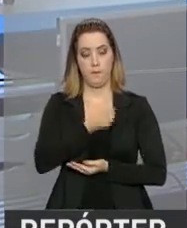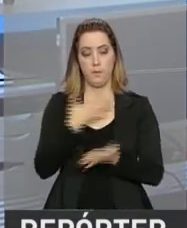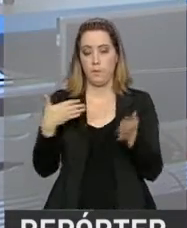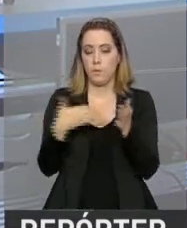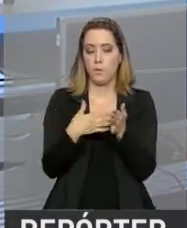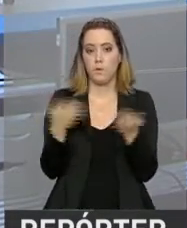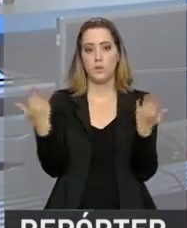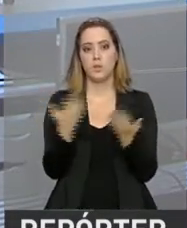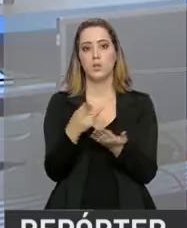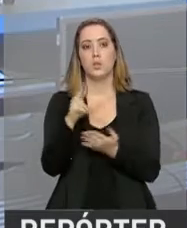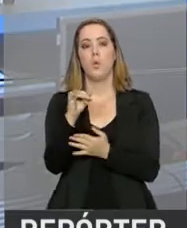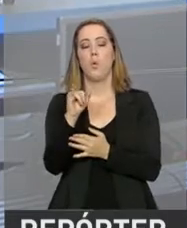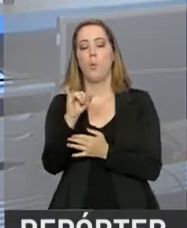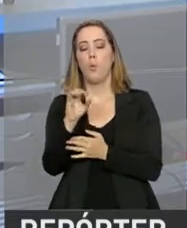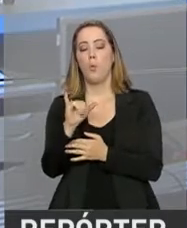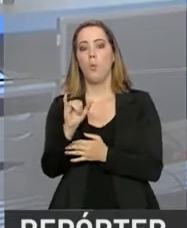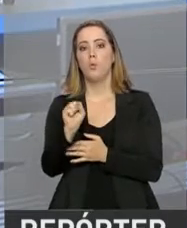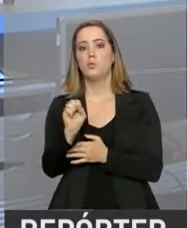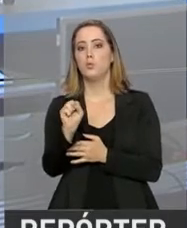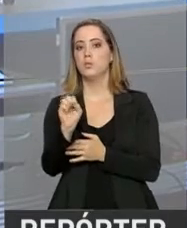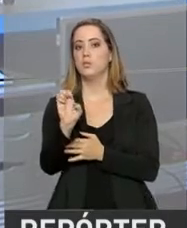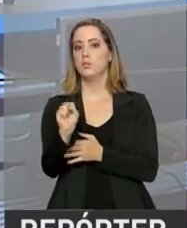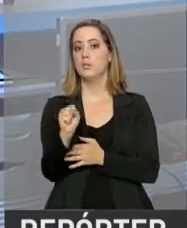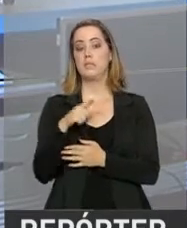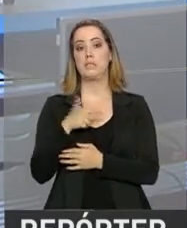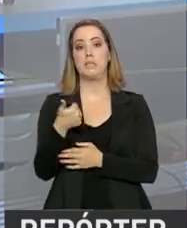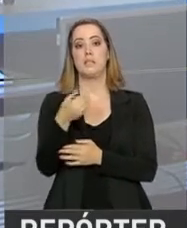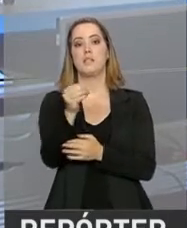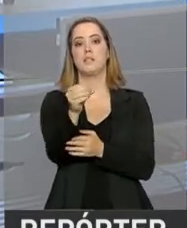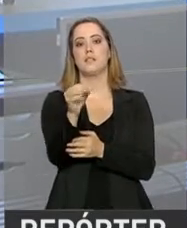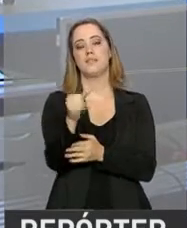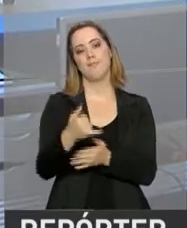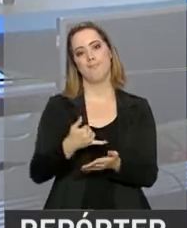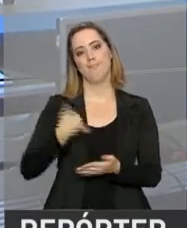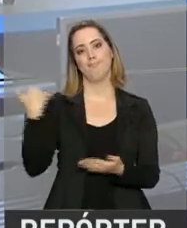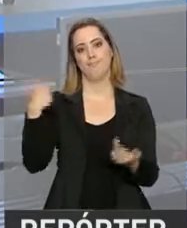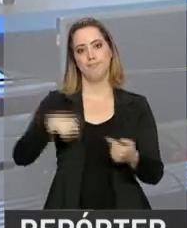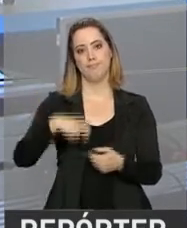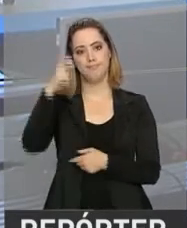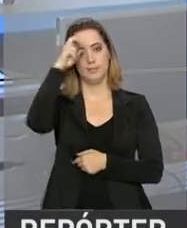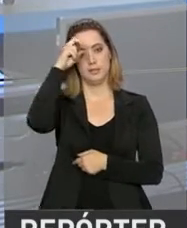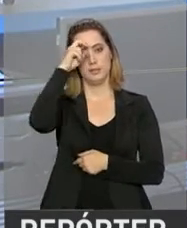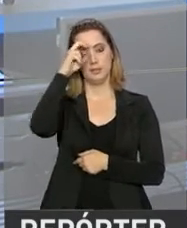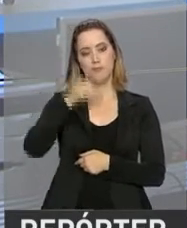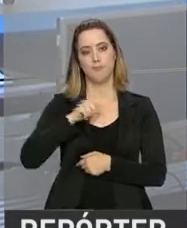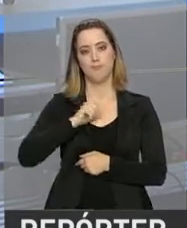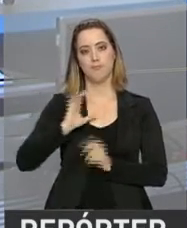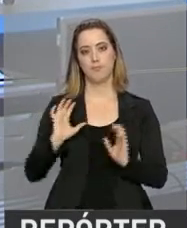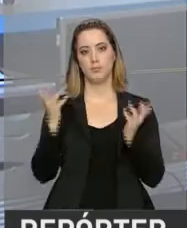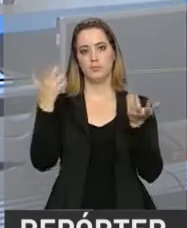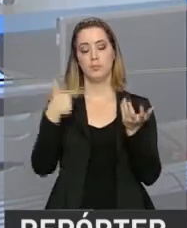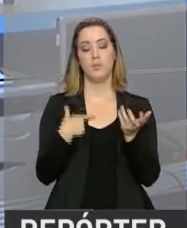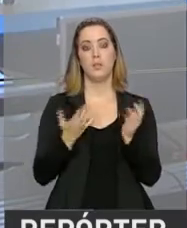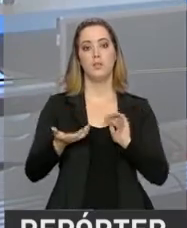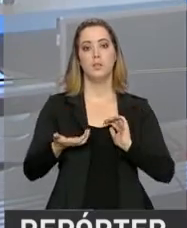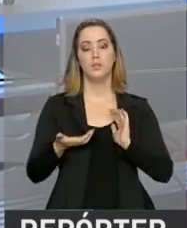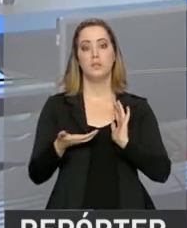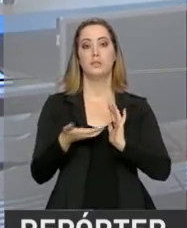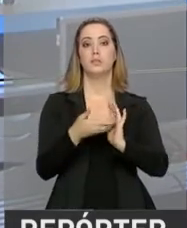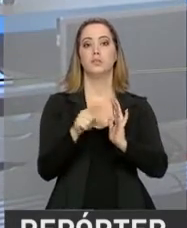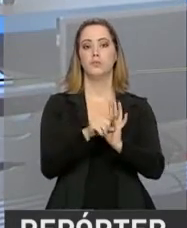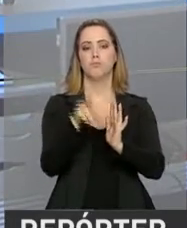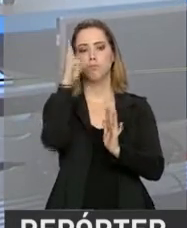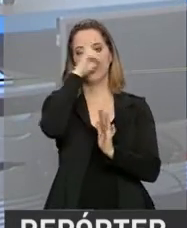Guimarães completaria 100 anos nesta quinta-feira. Uma sessão solene na Câmara dos Deputados lembrou a importância do político para